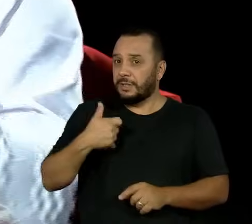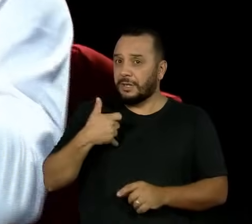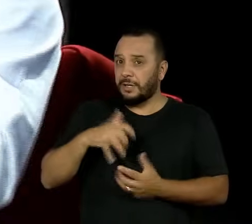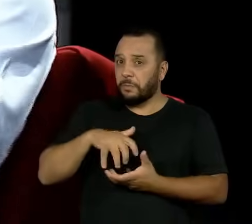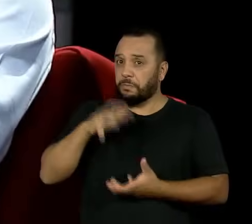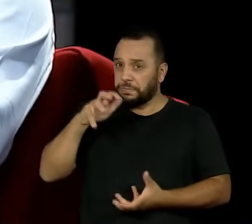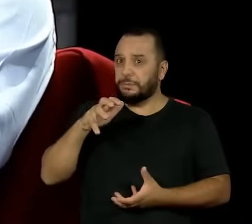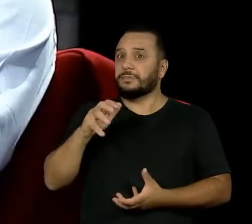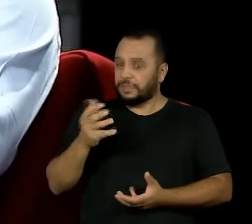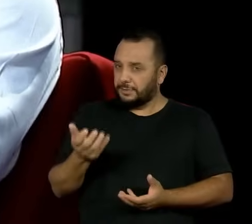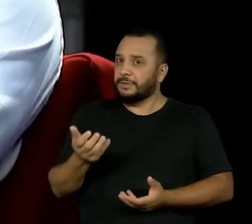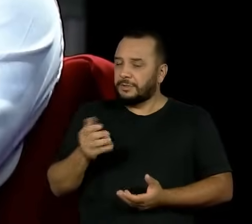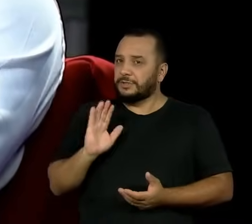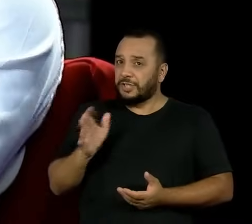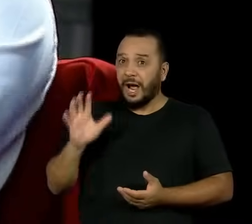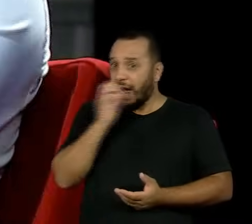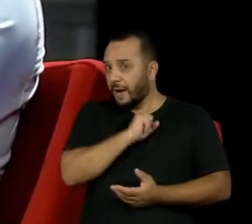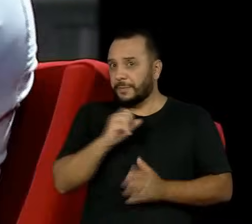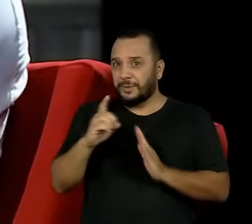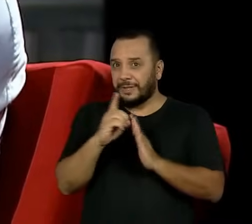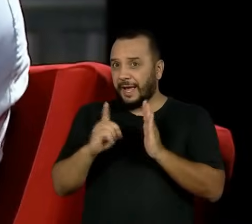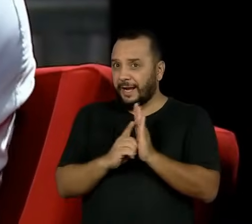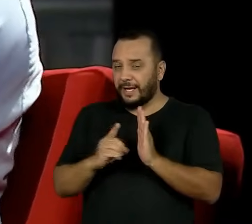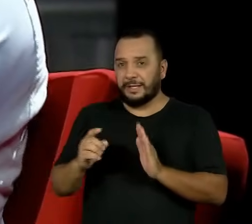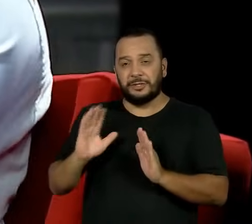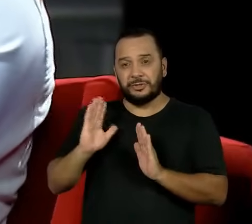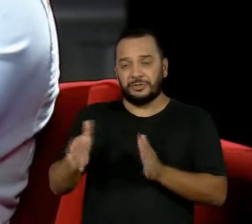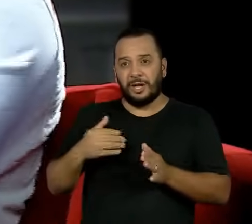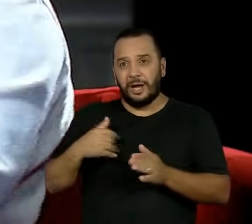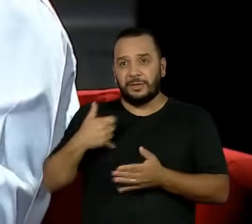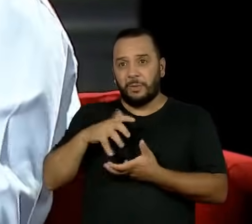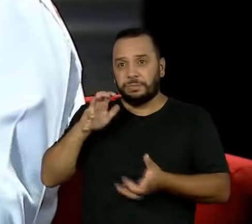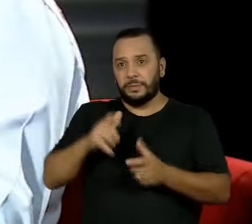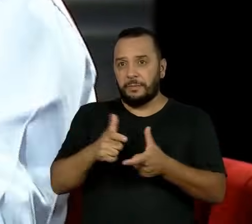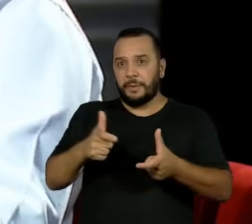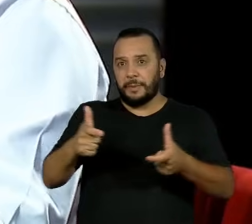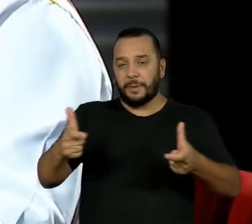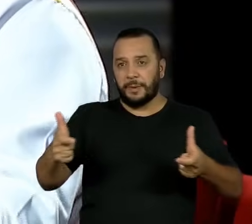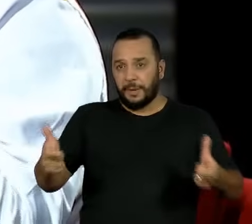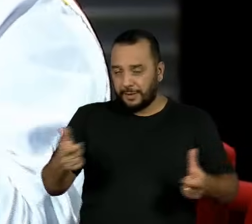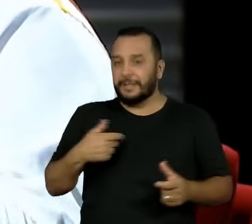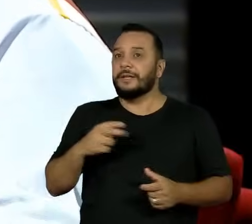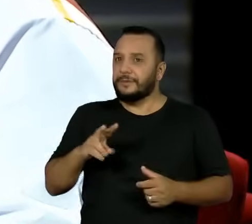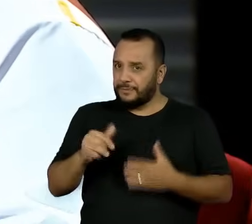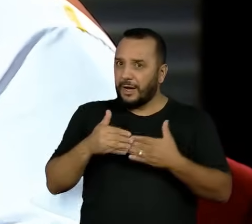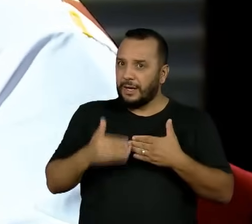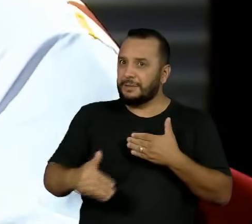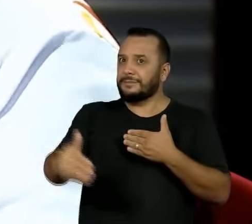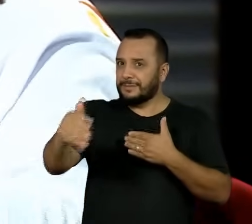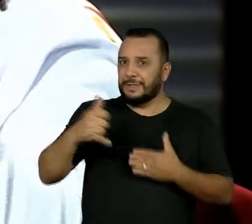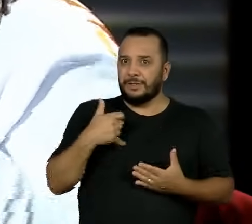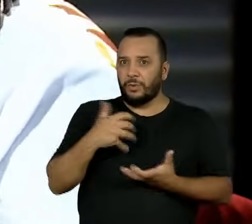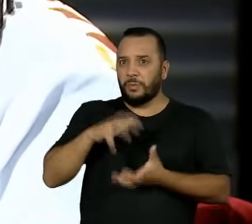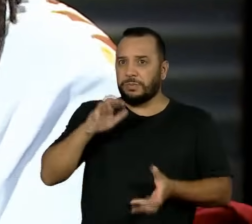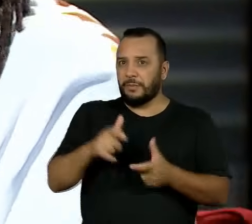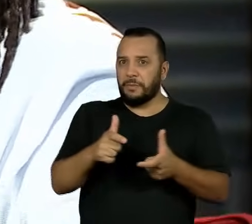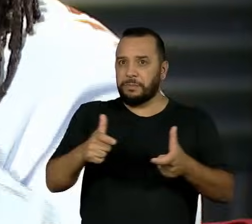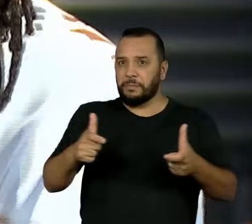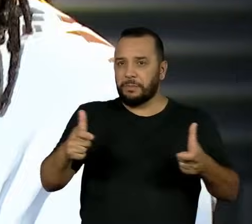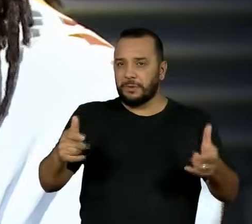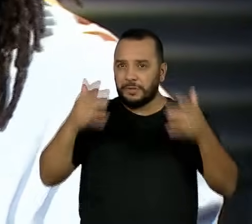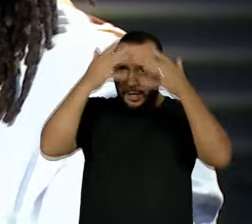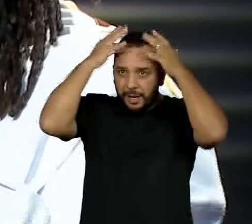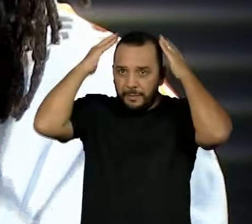Nós iremos envelhecer muito mais rápido nas próximas décadas, ou seja, temos que falar sim sobre a velhice, as pessoas